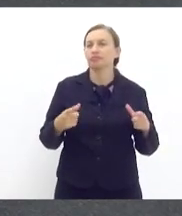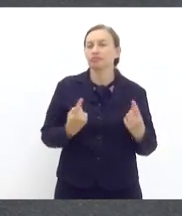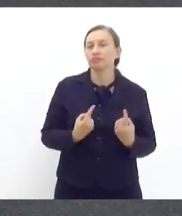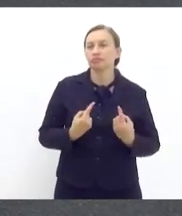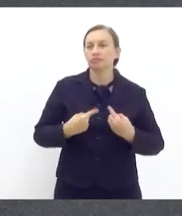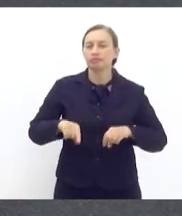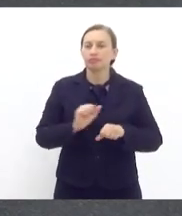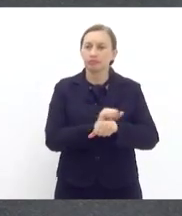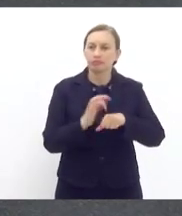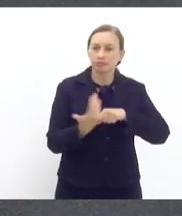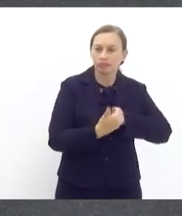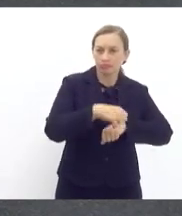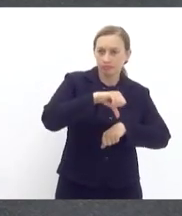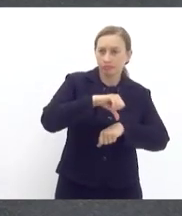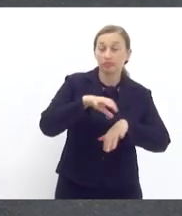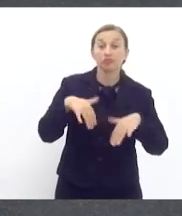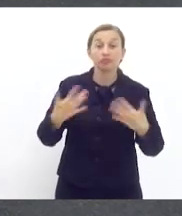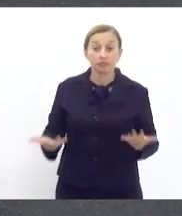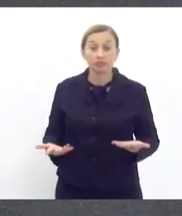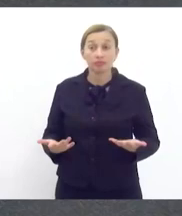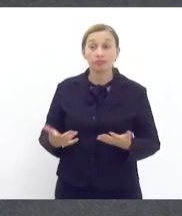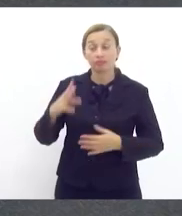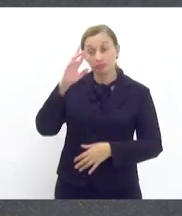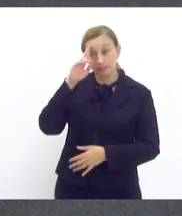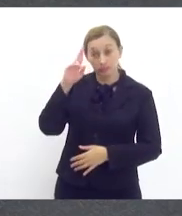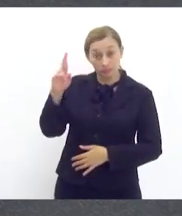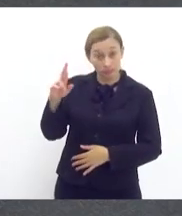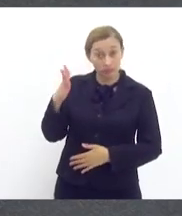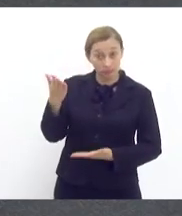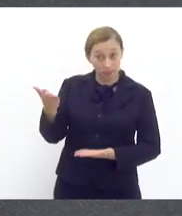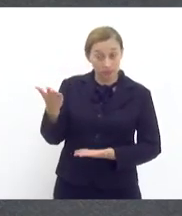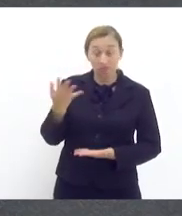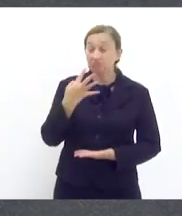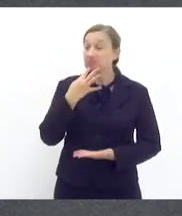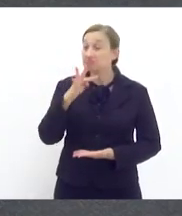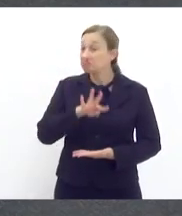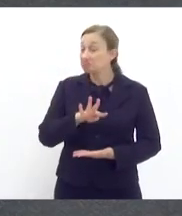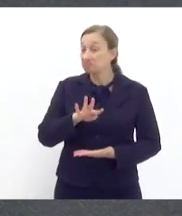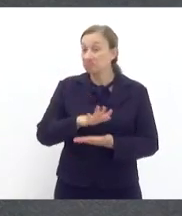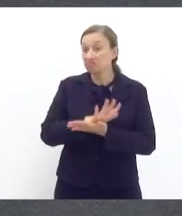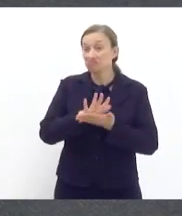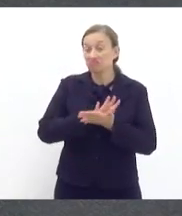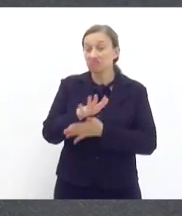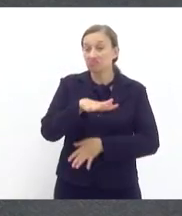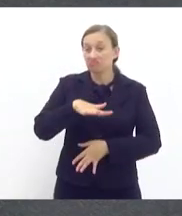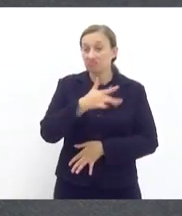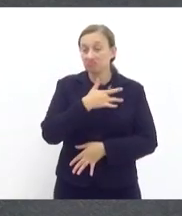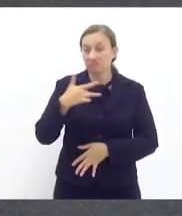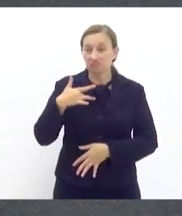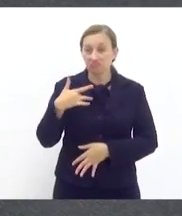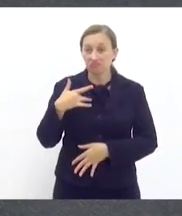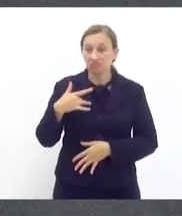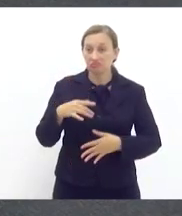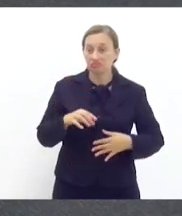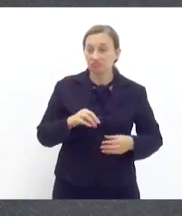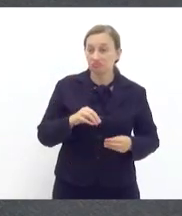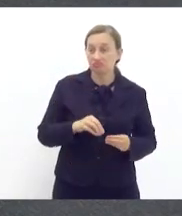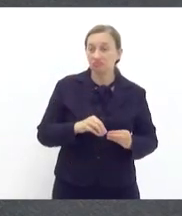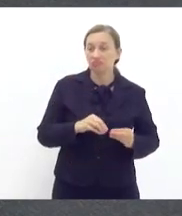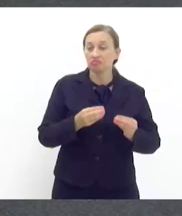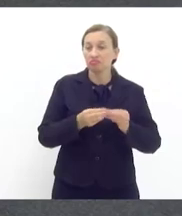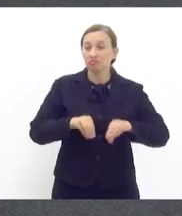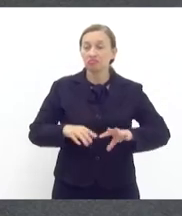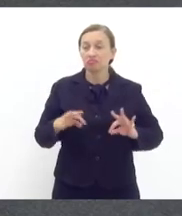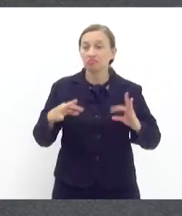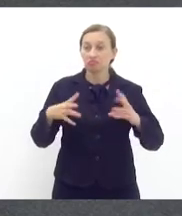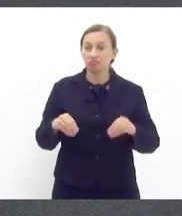a covid-19 então esse senhor sem nenhum conhecimento nem experiência na saúde foi colocado lá e acabou estragando tudo